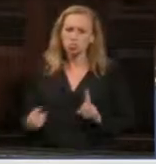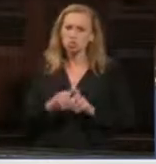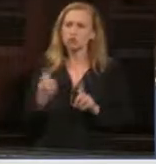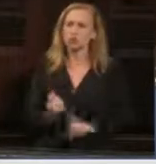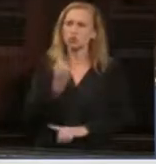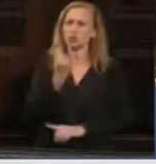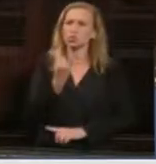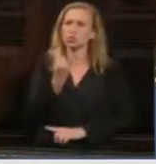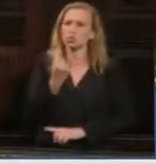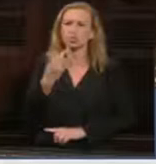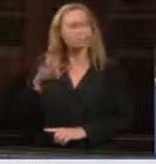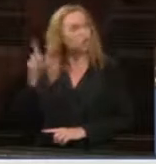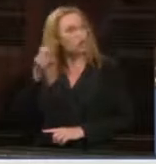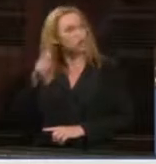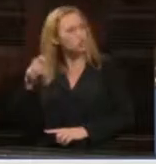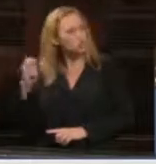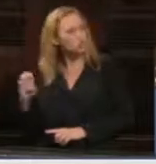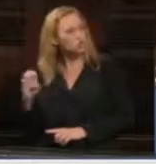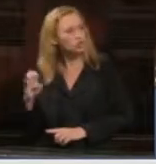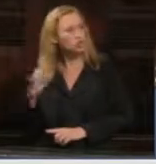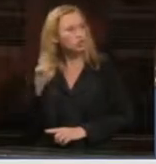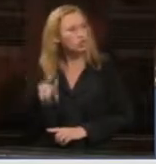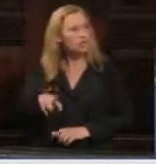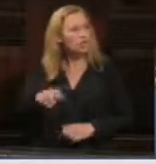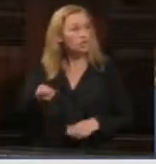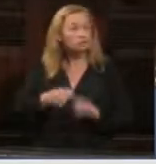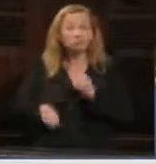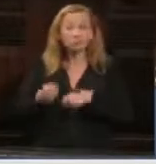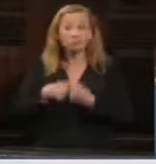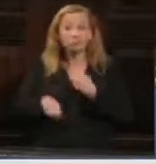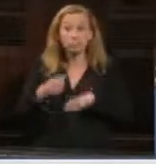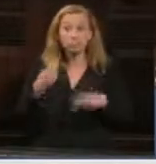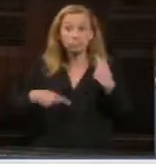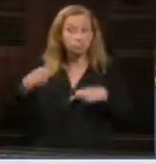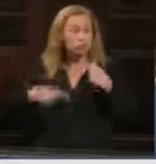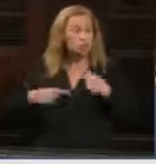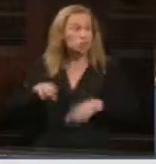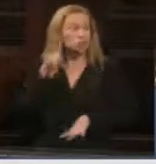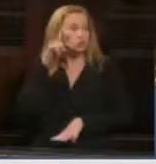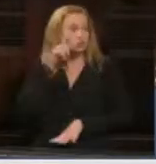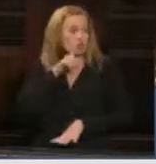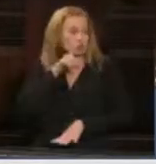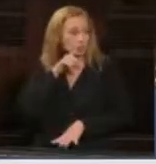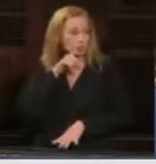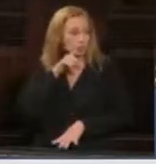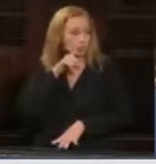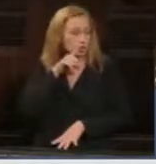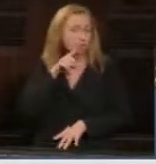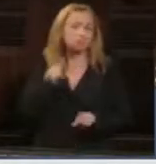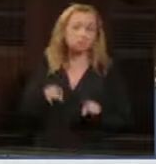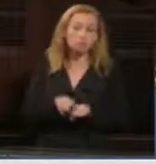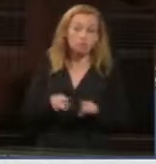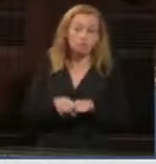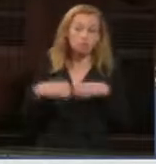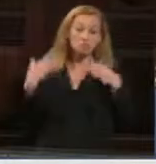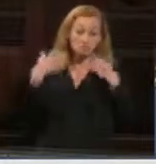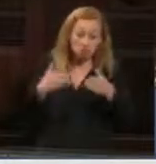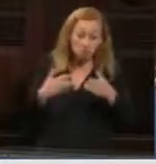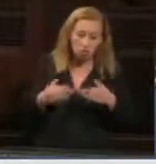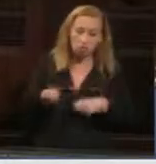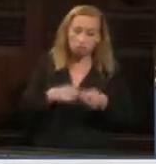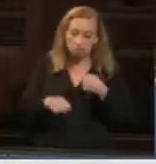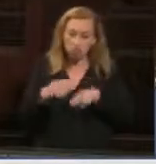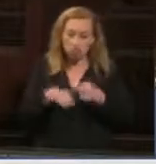era a discussão econômica nos estados unidos embora vencedor na guerra talvez também por isso houve muito investimento de ganharmos fosse